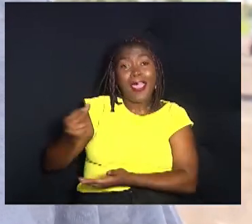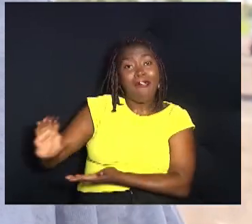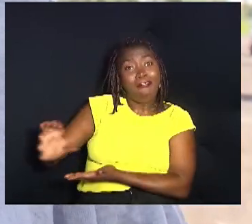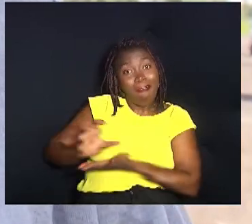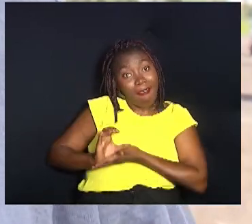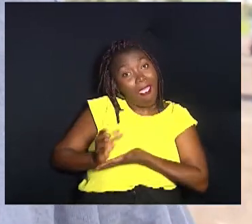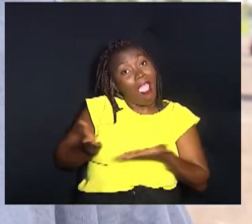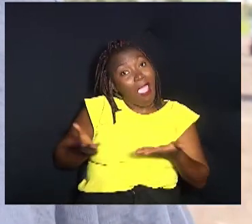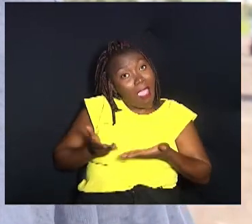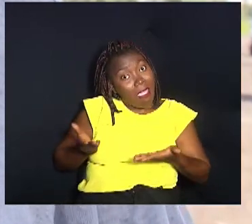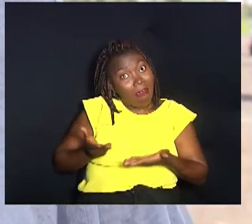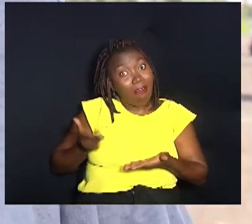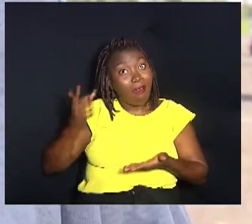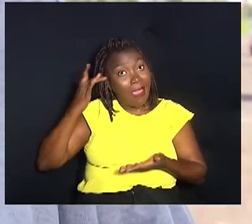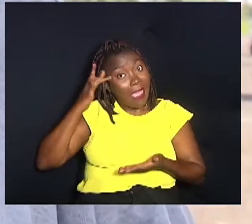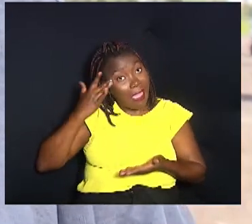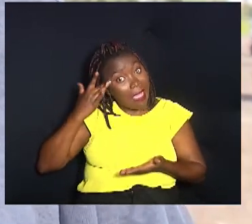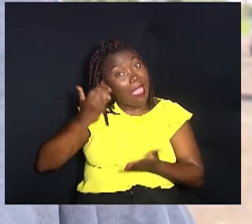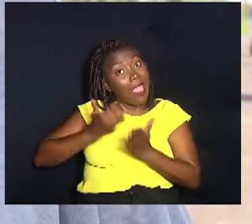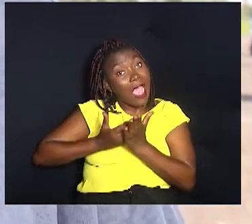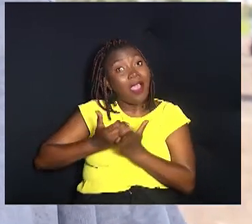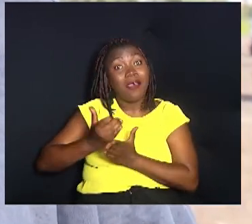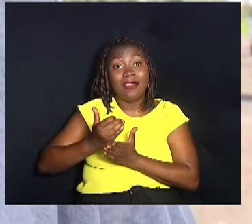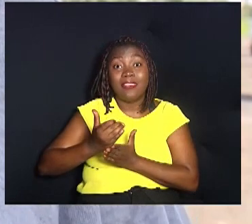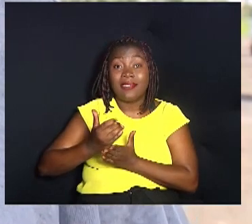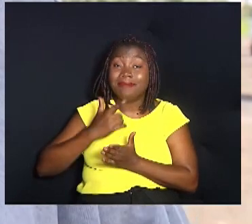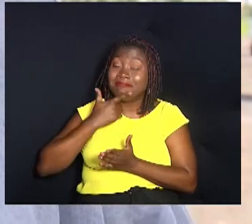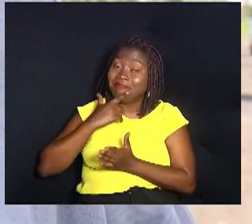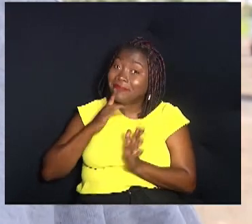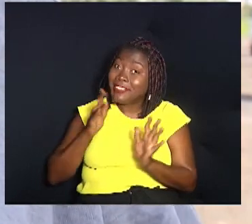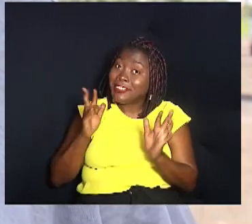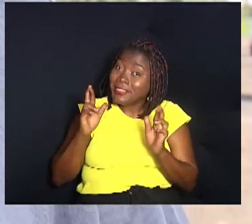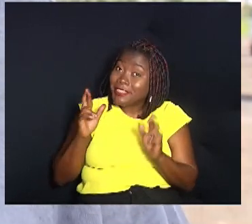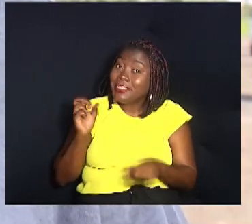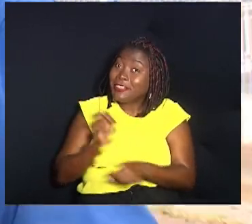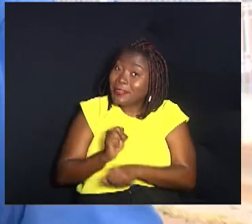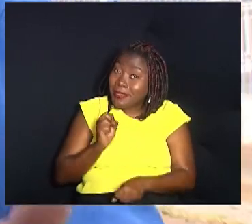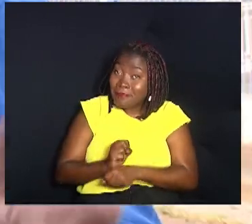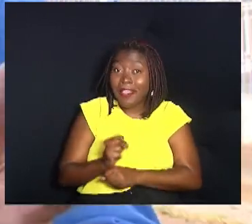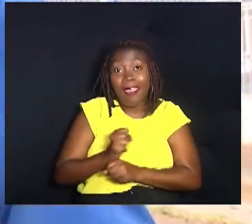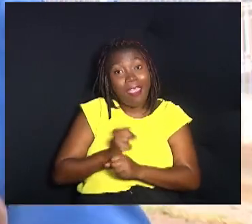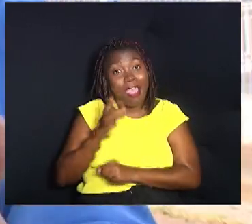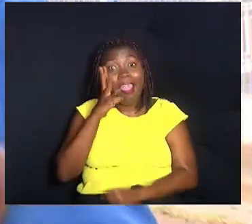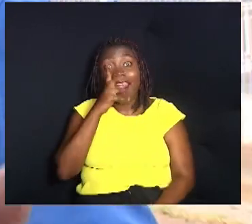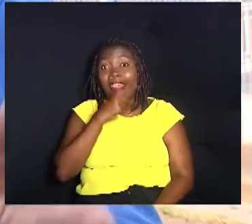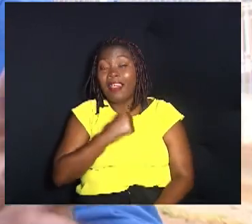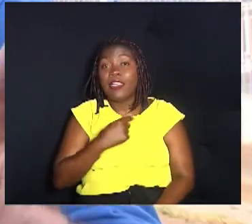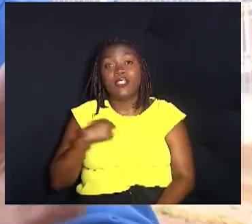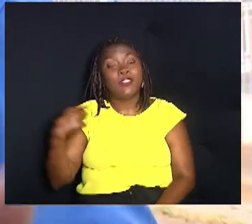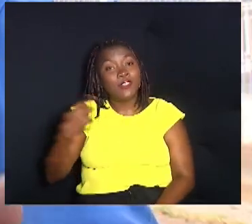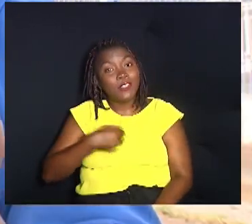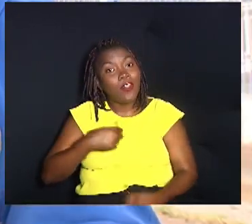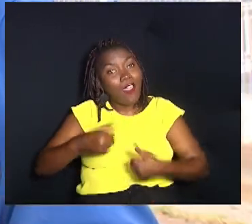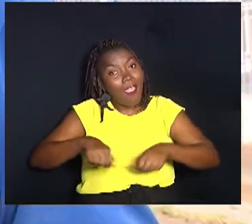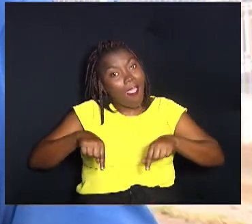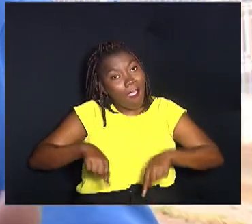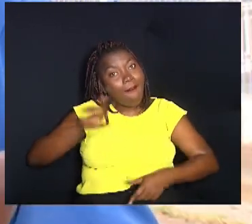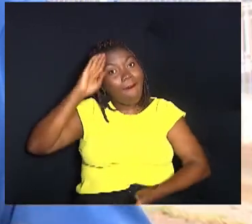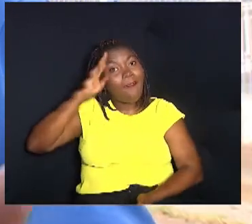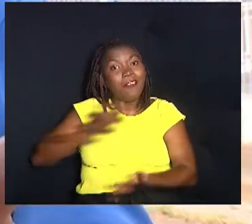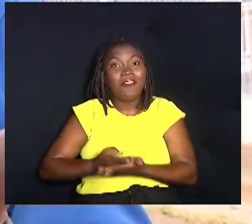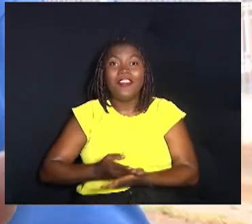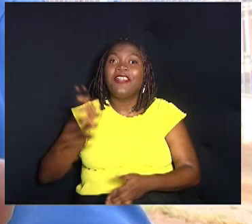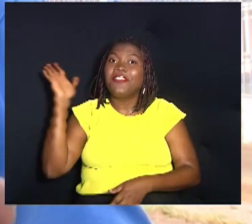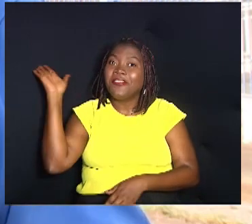agora, como dizer, é um começo de uma esperança de longos anos. Nós estamos agora confiantes de que